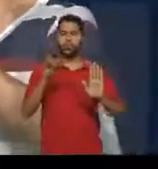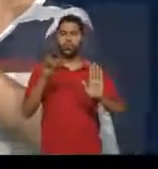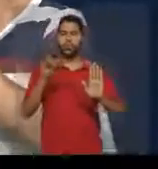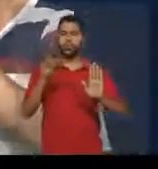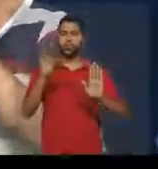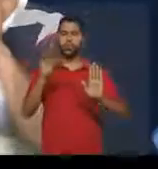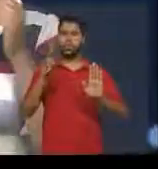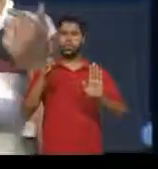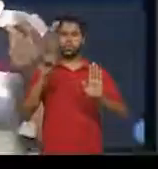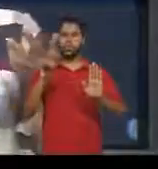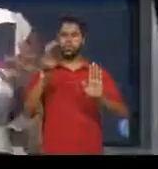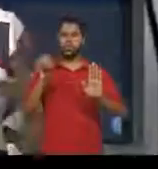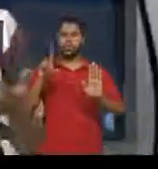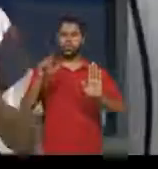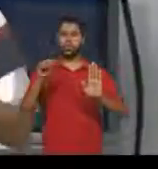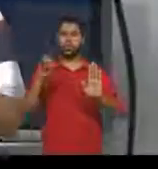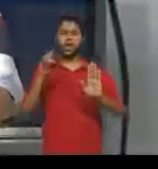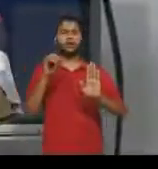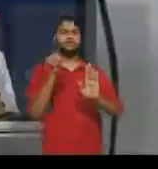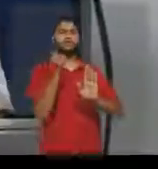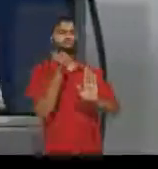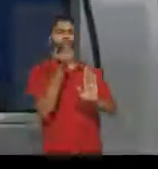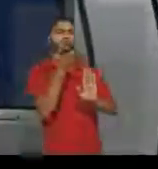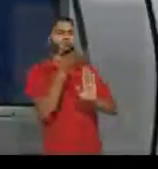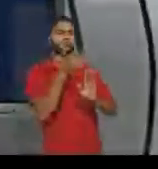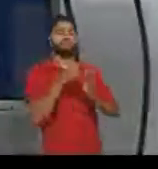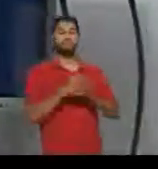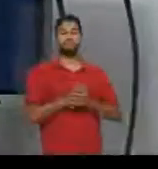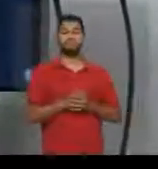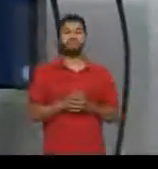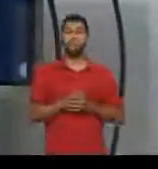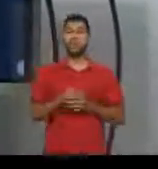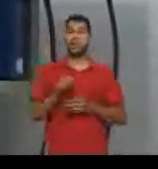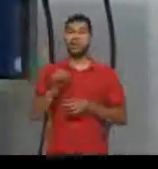Esse objeto, ele tem